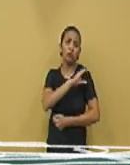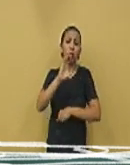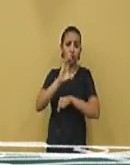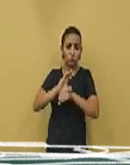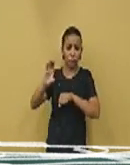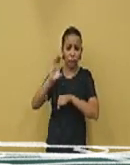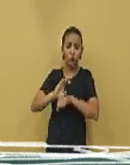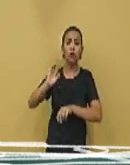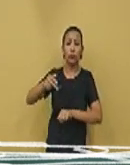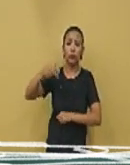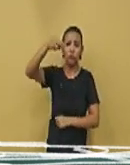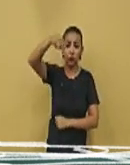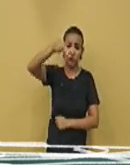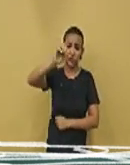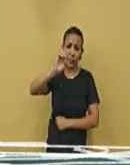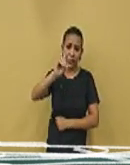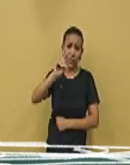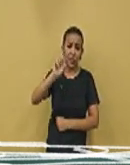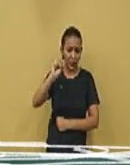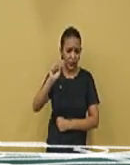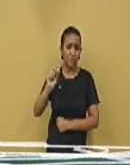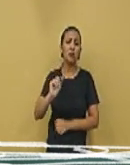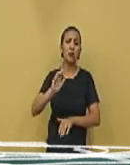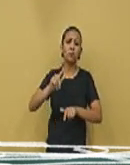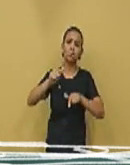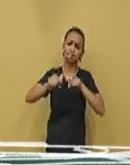do NEDGS, fez várias ações.